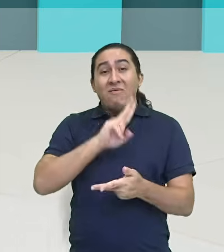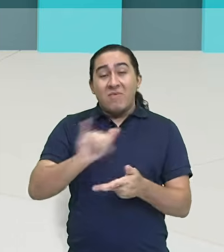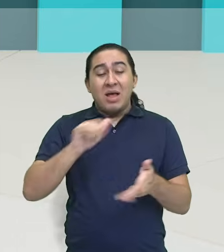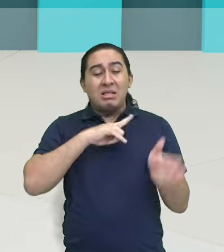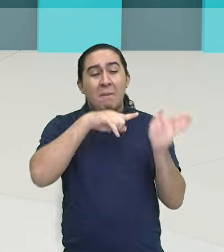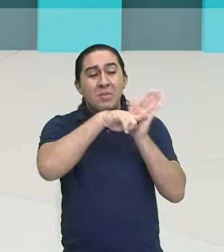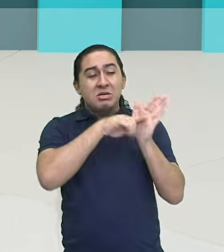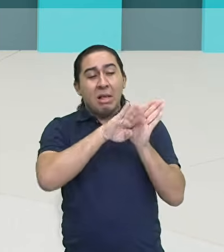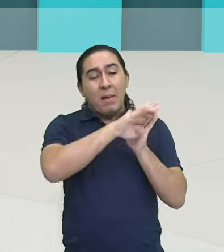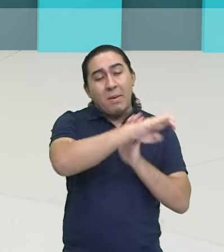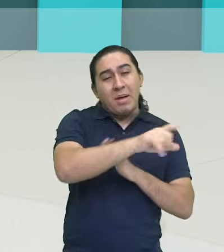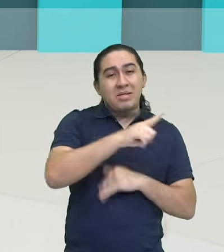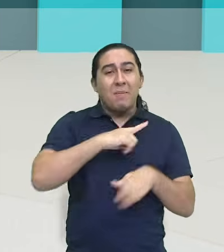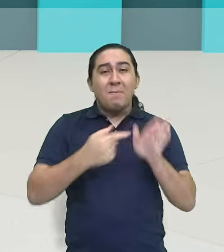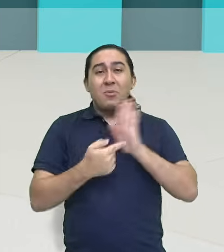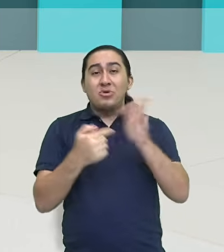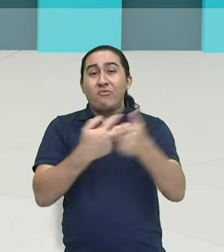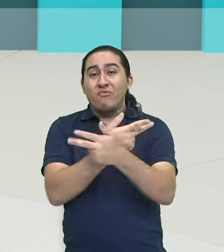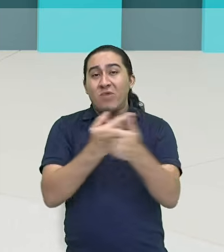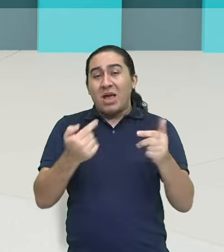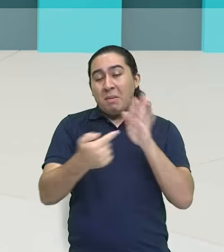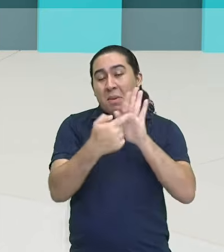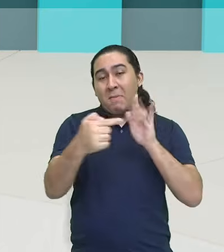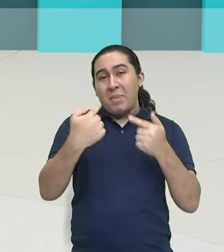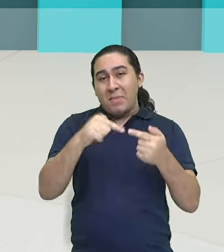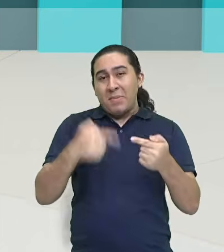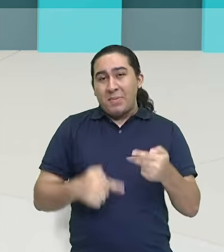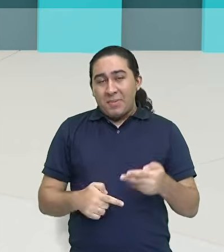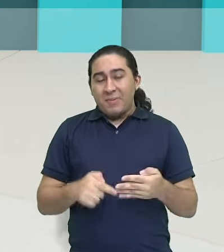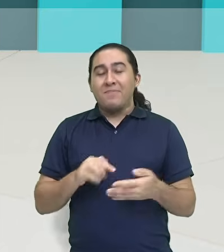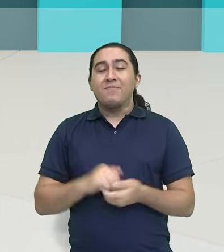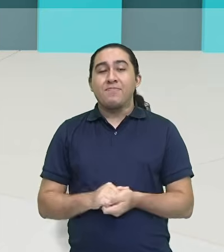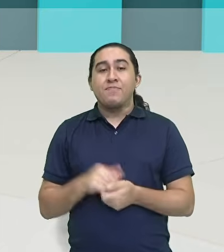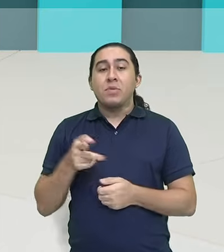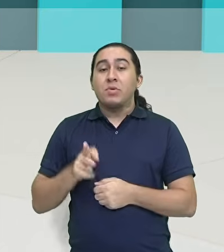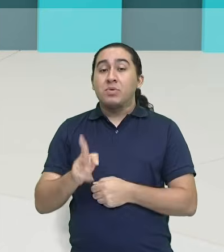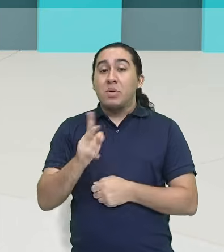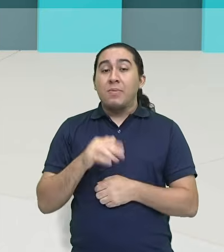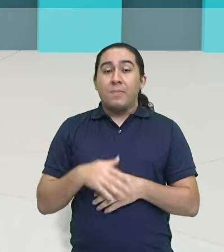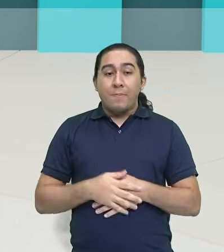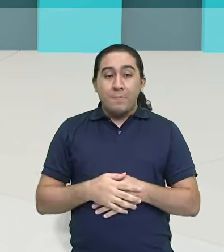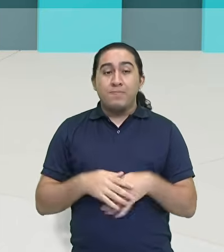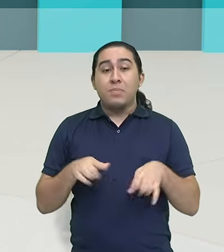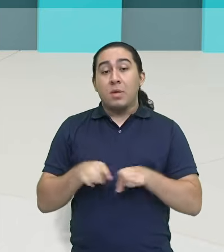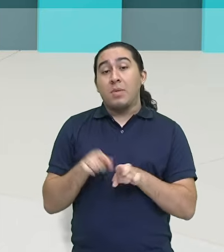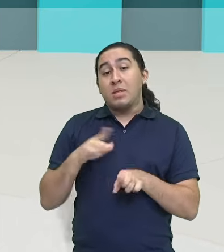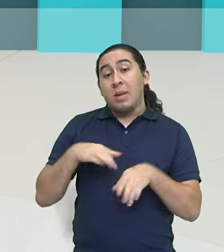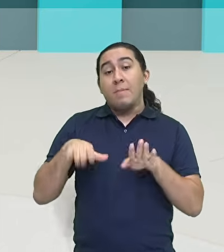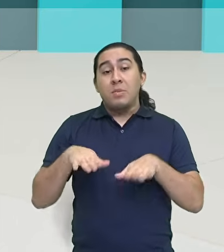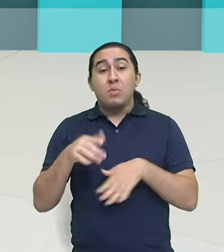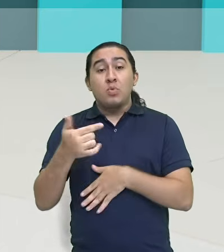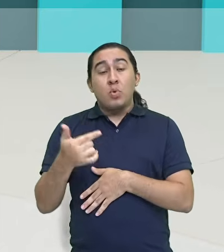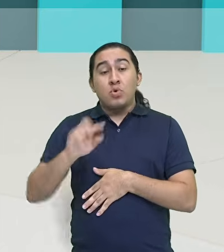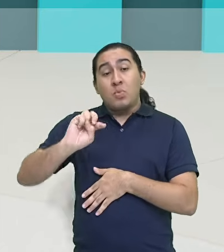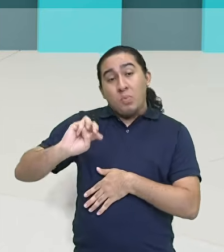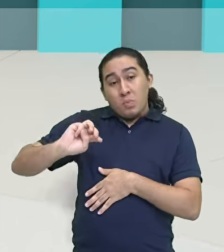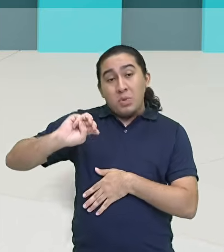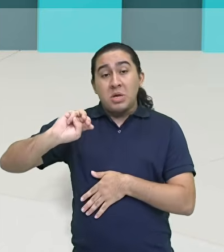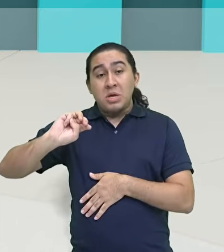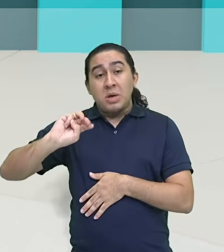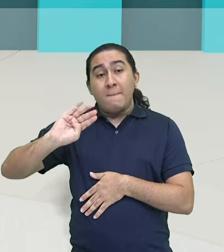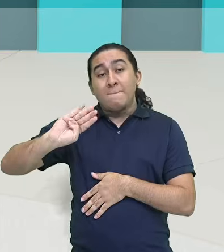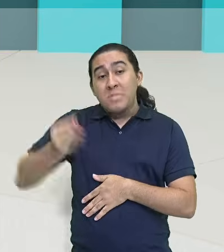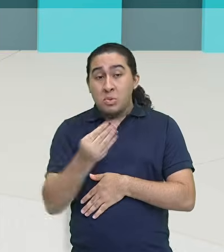Google já mostra um monte de sintomas, não é? Continuando, e possui cerca de 2 bilhões de usuários